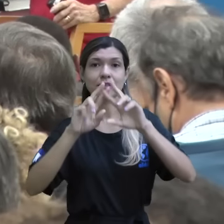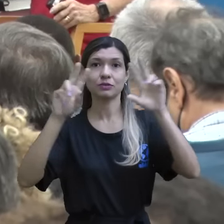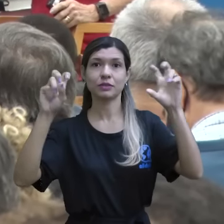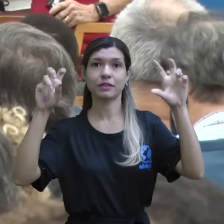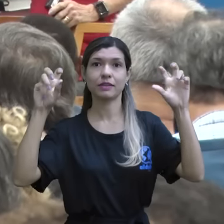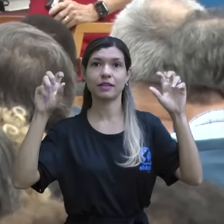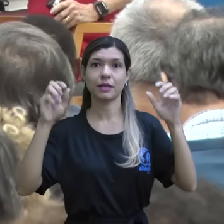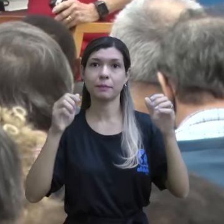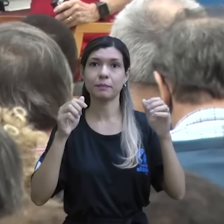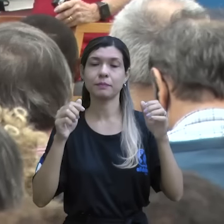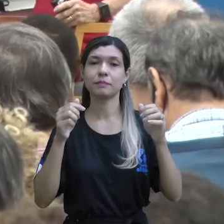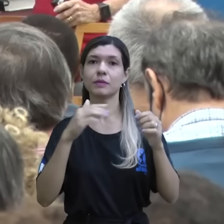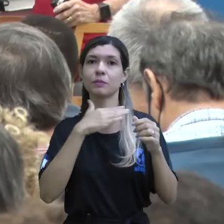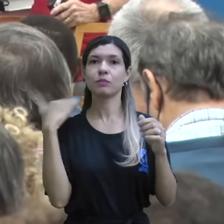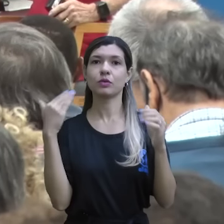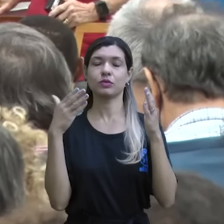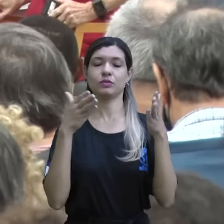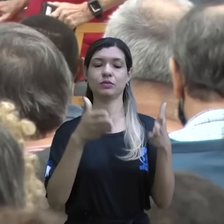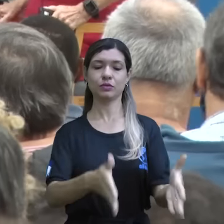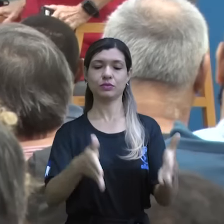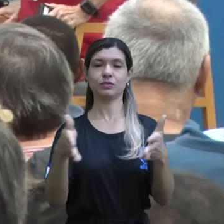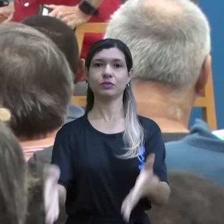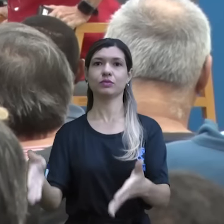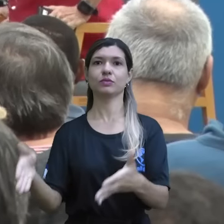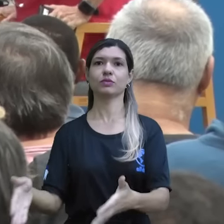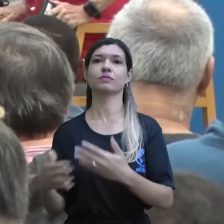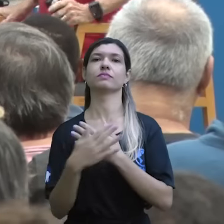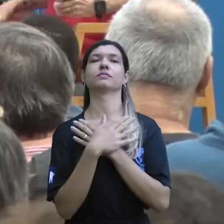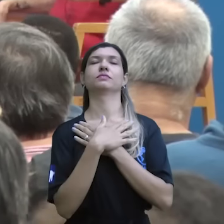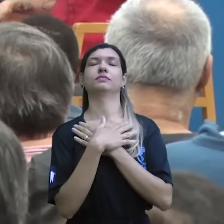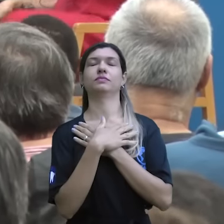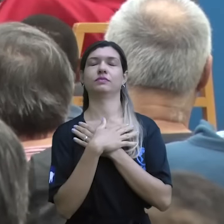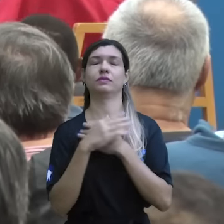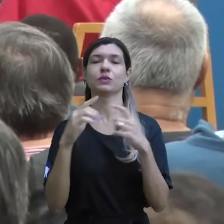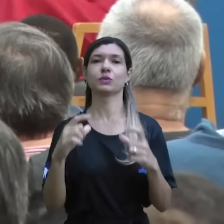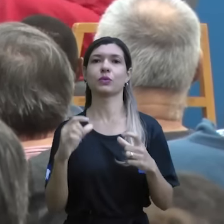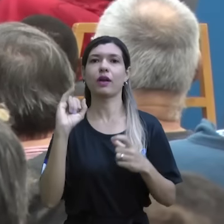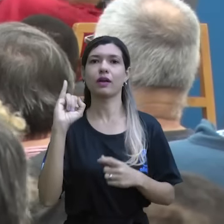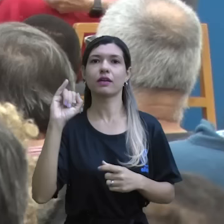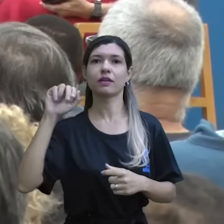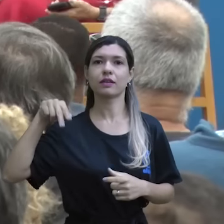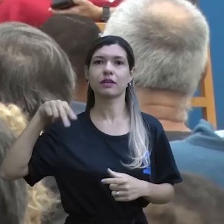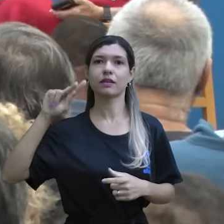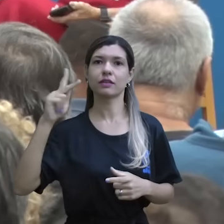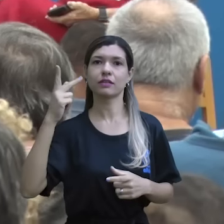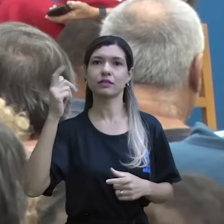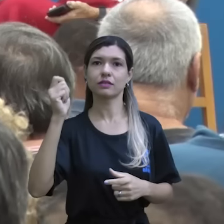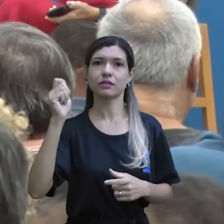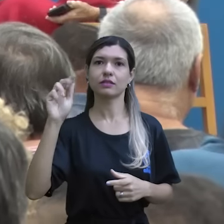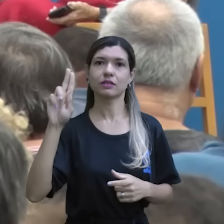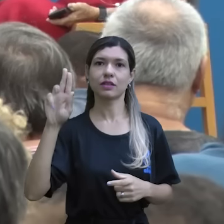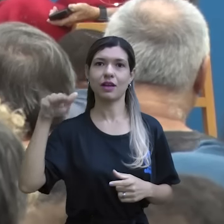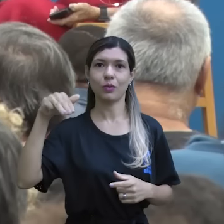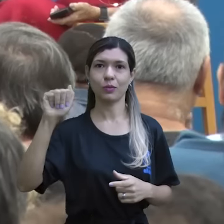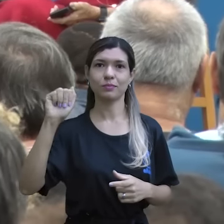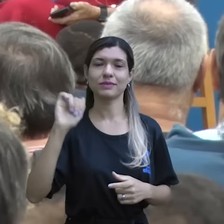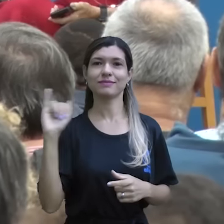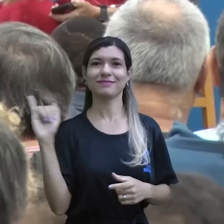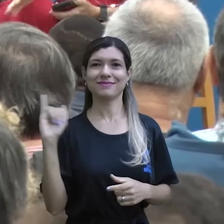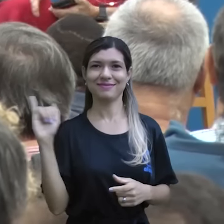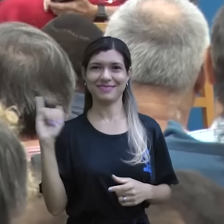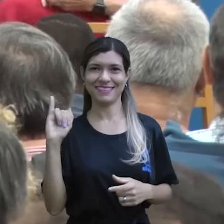carro, ele corre. E aí o morto sobrevive. Sobrevive o morto cai. Ele tem umas três ou quatro